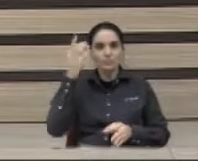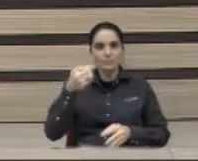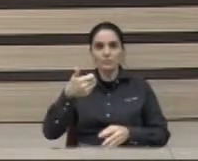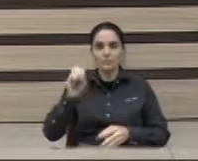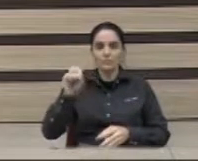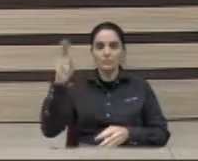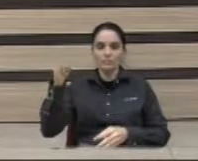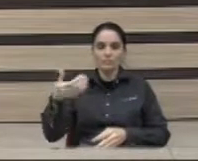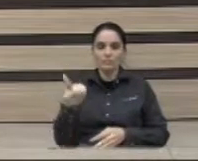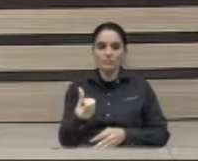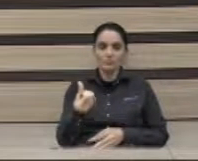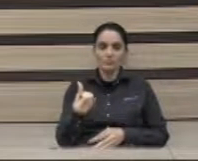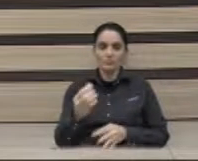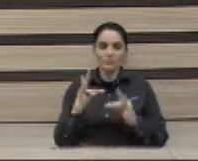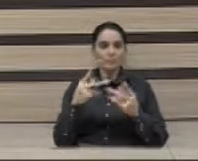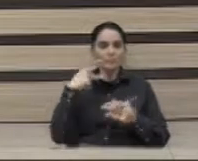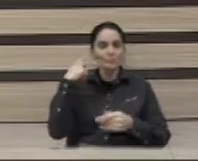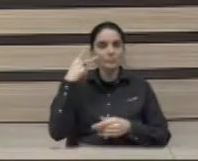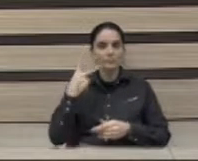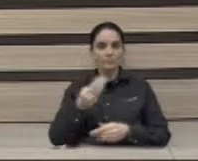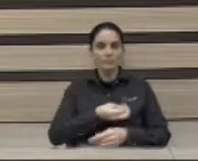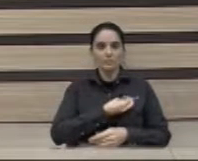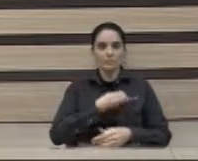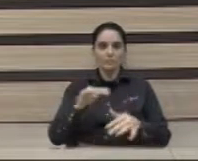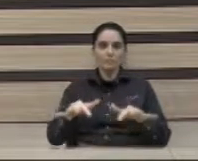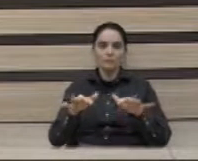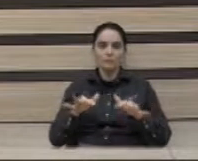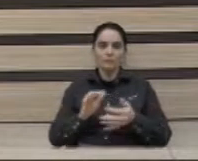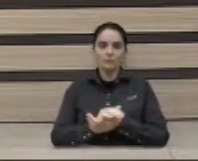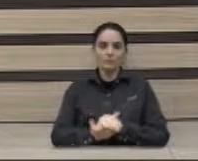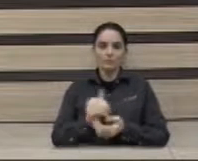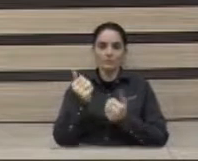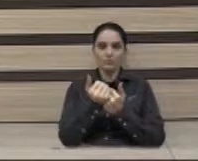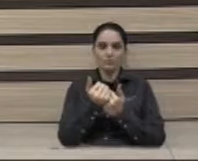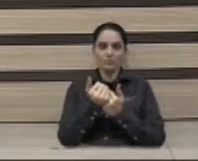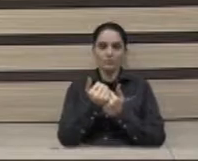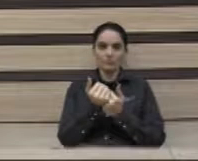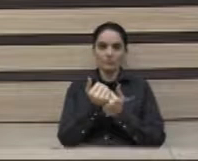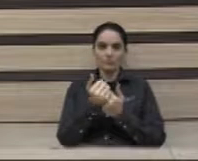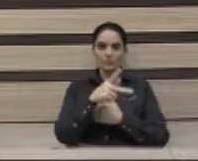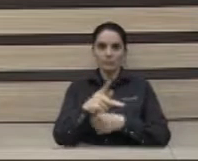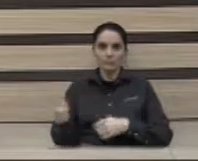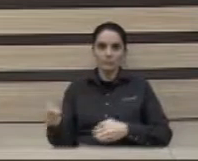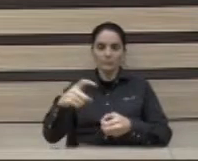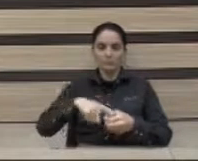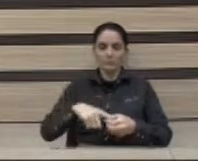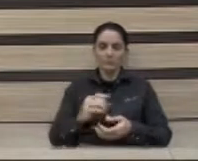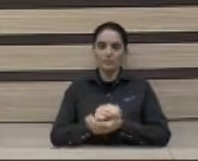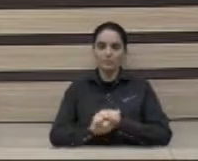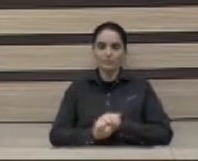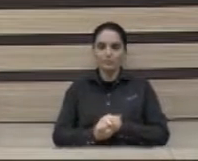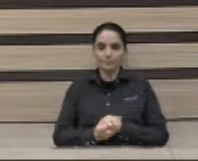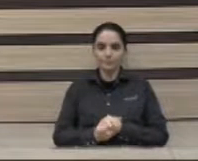18/2016 por todos os vereadores presentes no plenário. Suspendo os trabalhos para que o presidente continue a sessão.